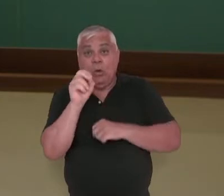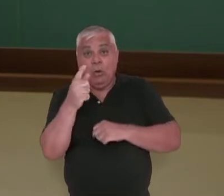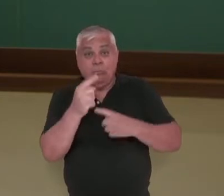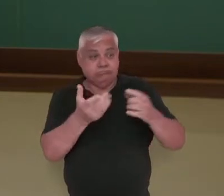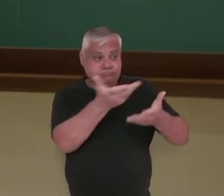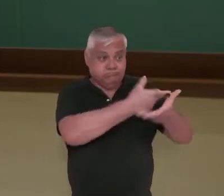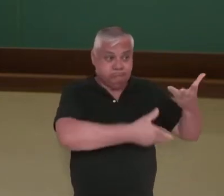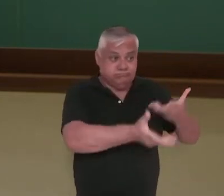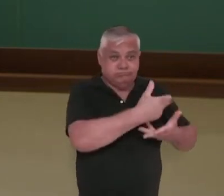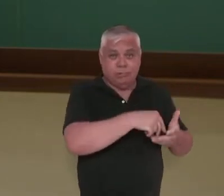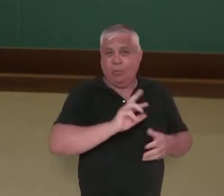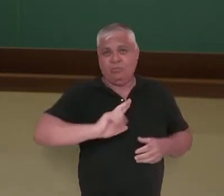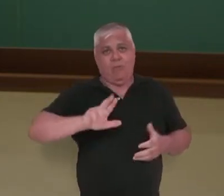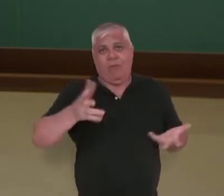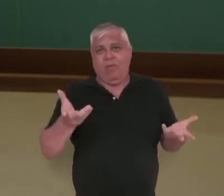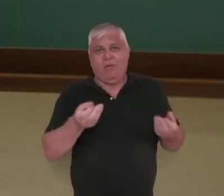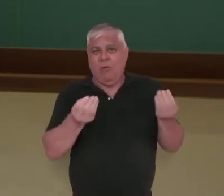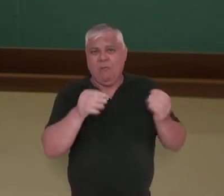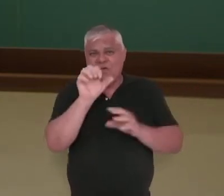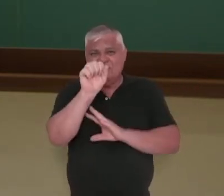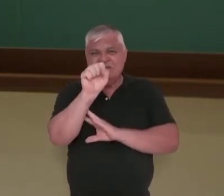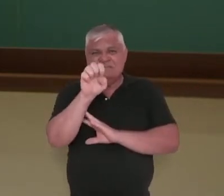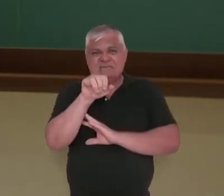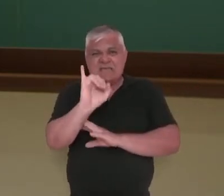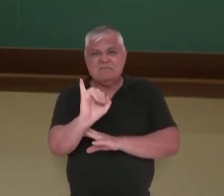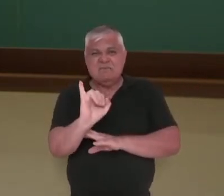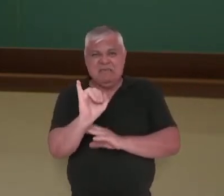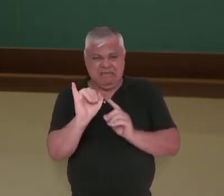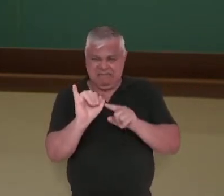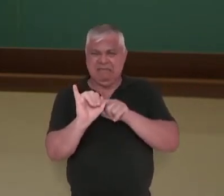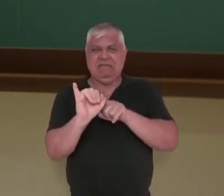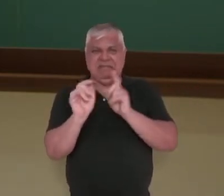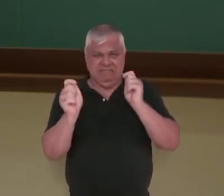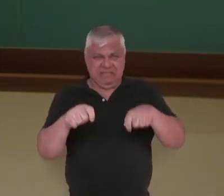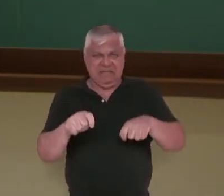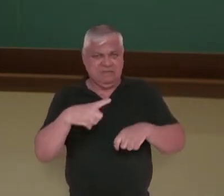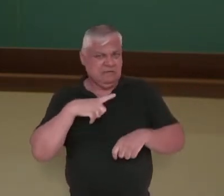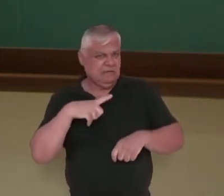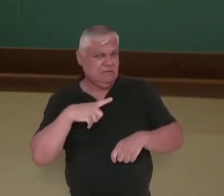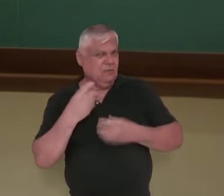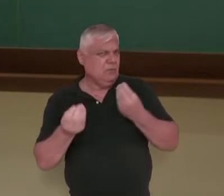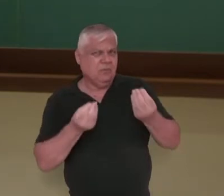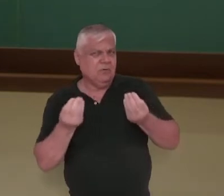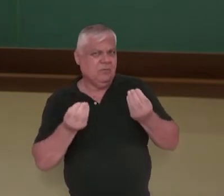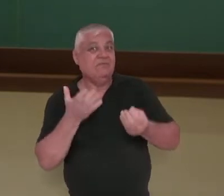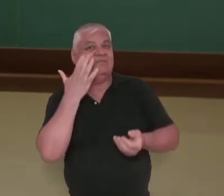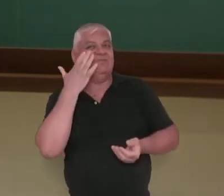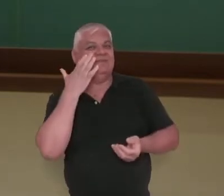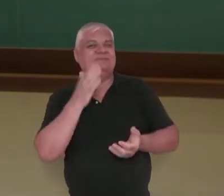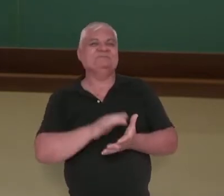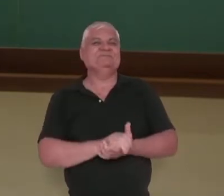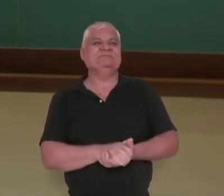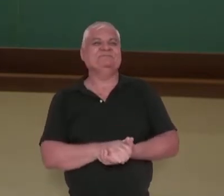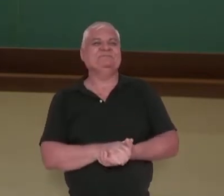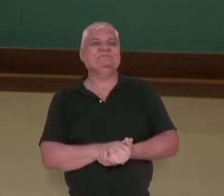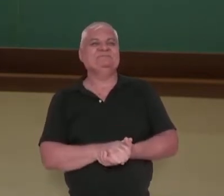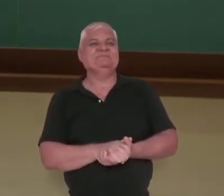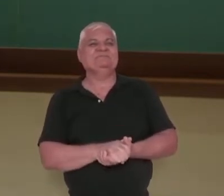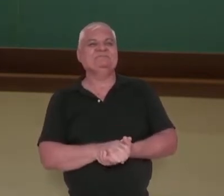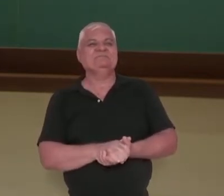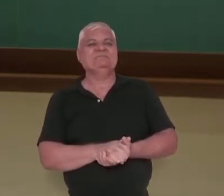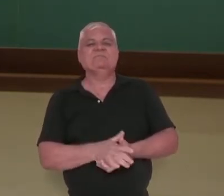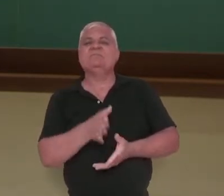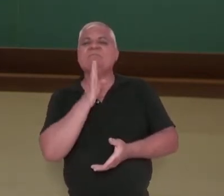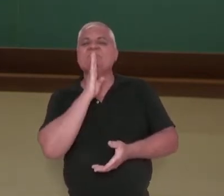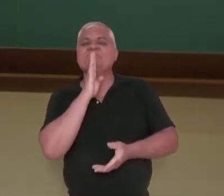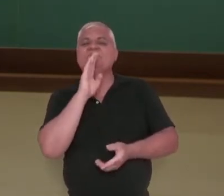é. Tem como ser semi-cooperativo? Tem, né? Vamos ver como isso é possível? Então,